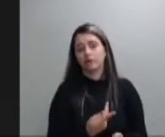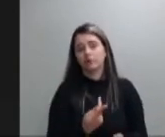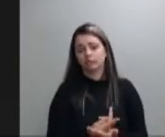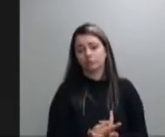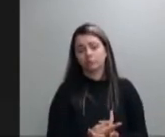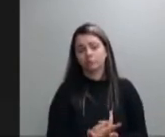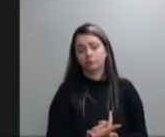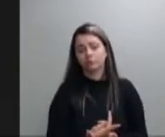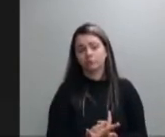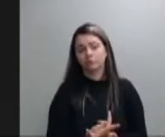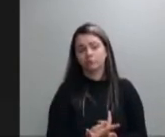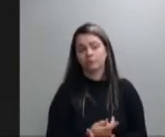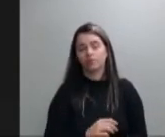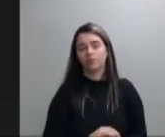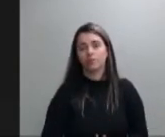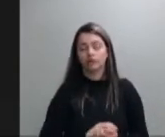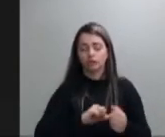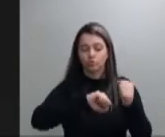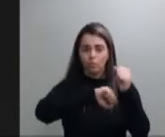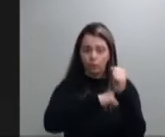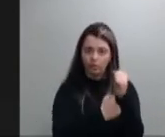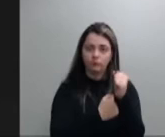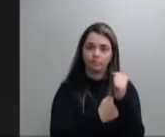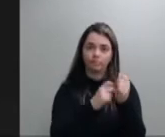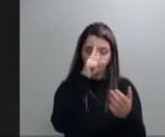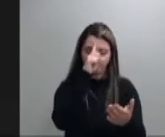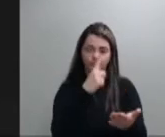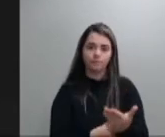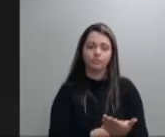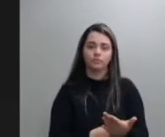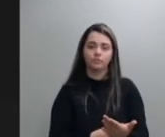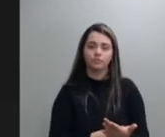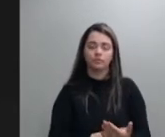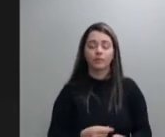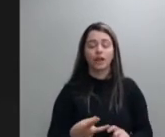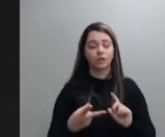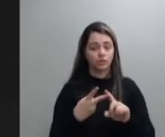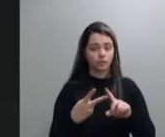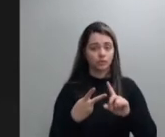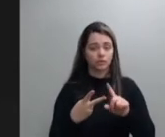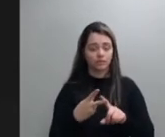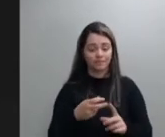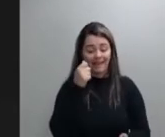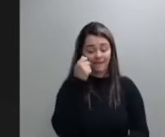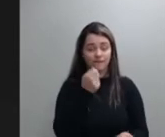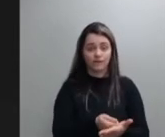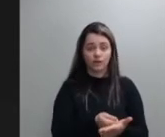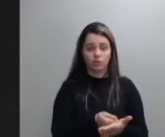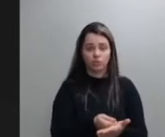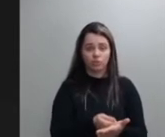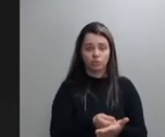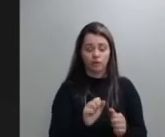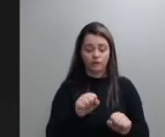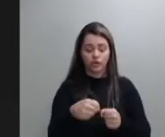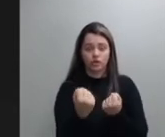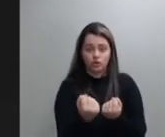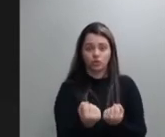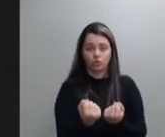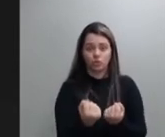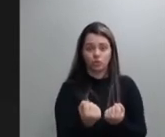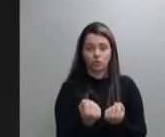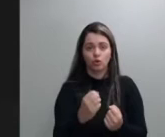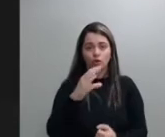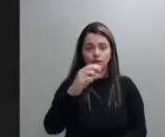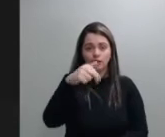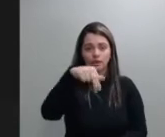do mandato de segurança e quanto ao item o segundo item afirmou o voto vencedor que o CNJ no